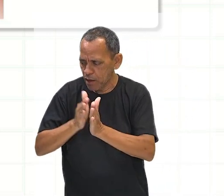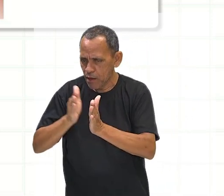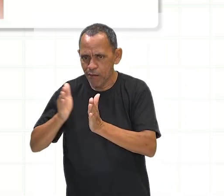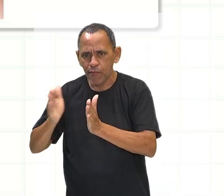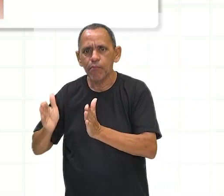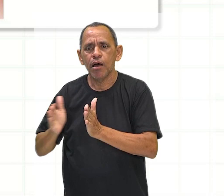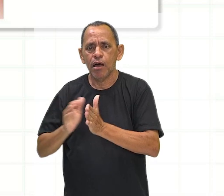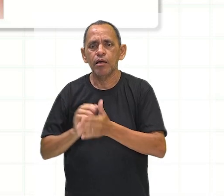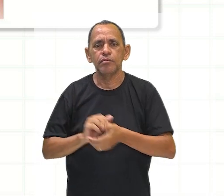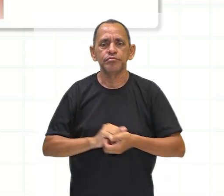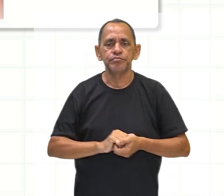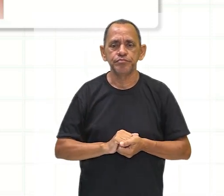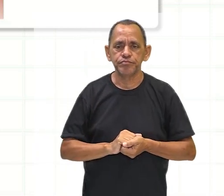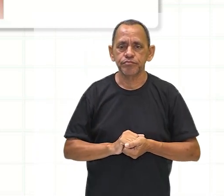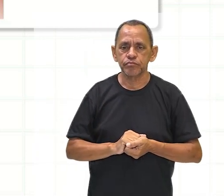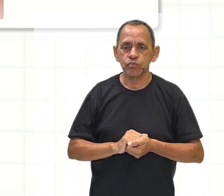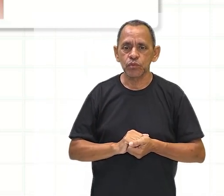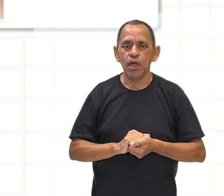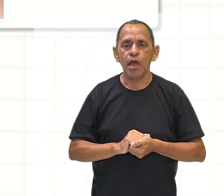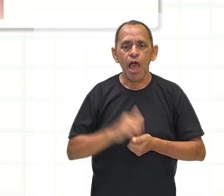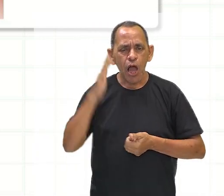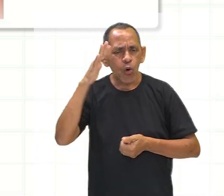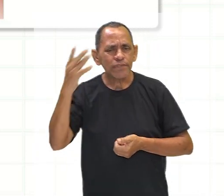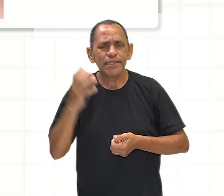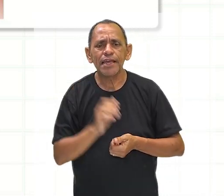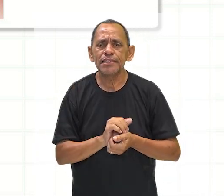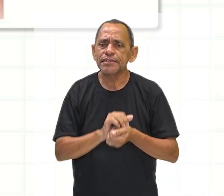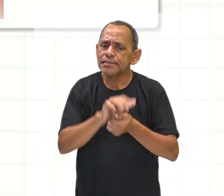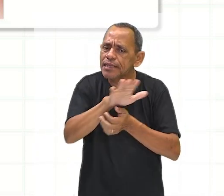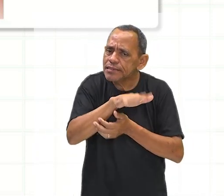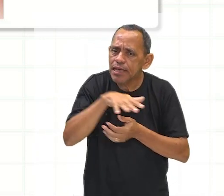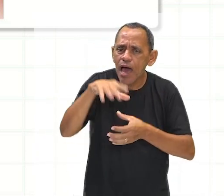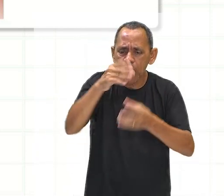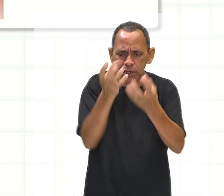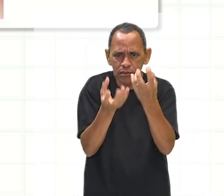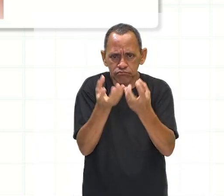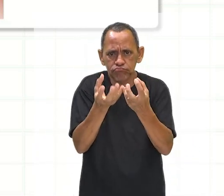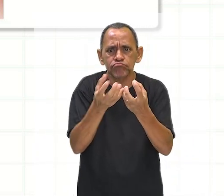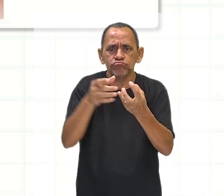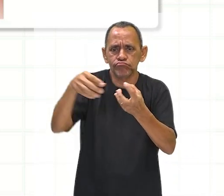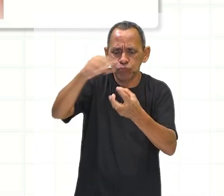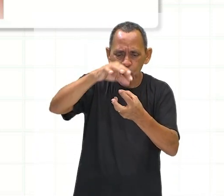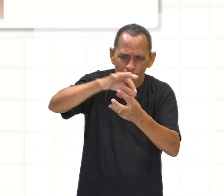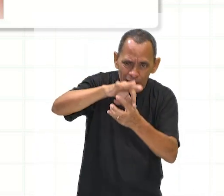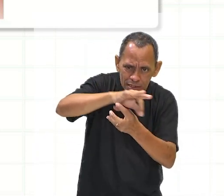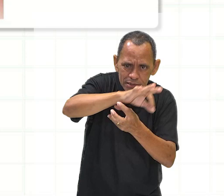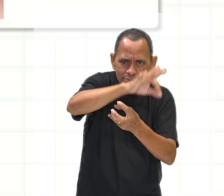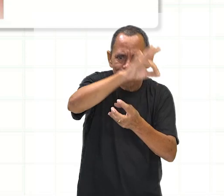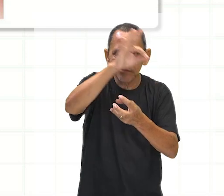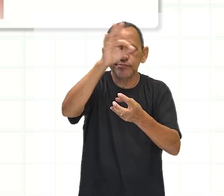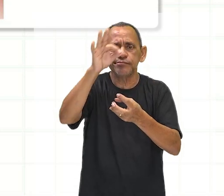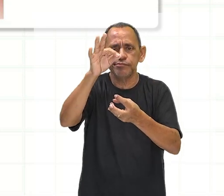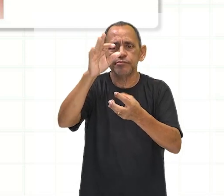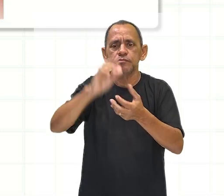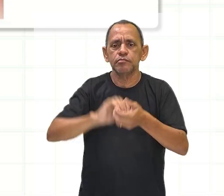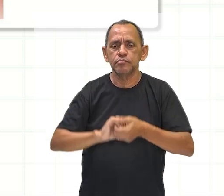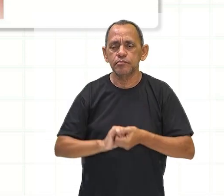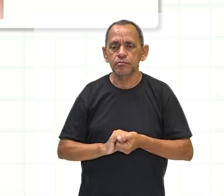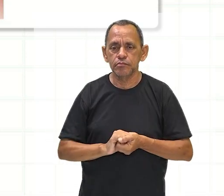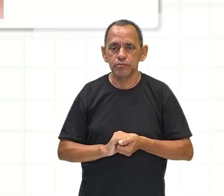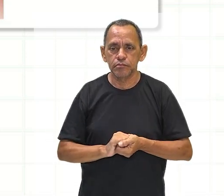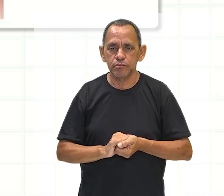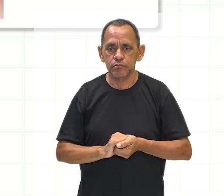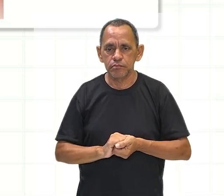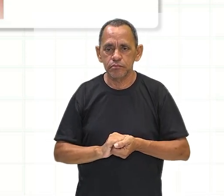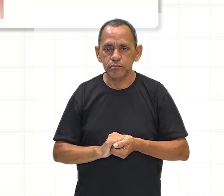acontecer nessa região aqui onde nós temos aí o epidídimo, certo? Então, o que quer dizer esse amadurecimento aí do